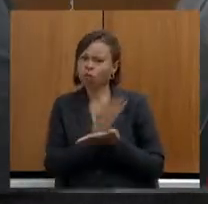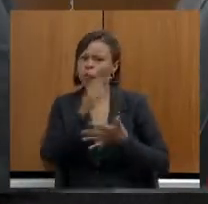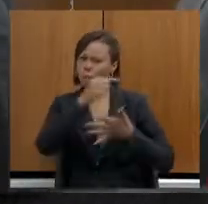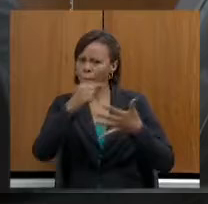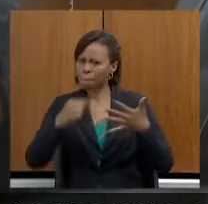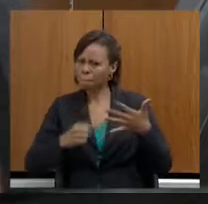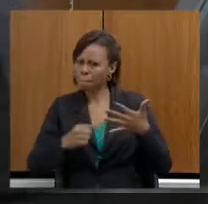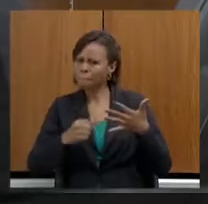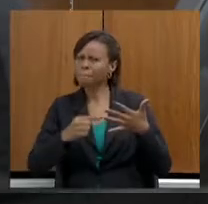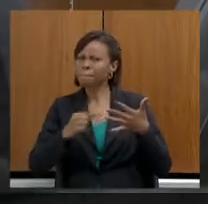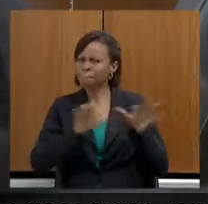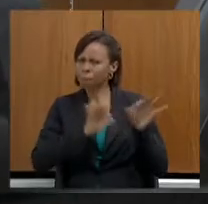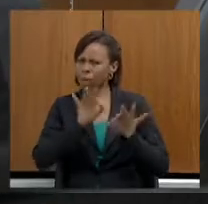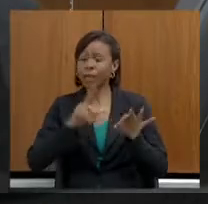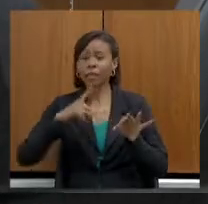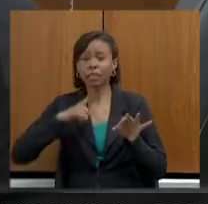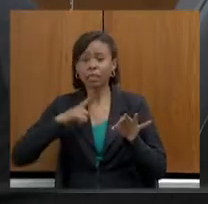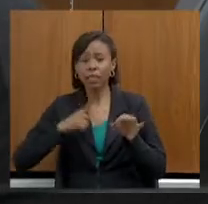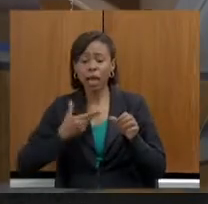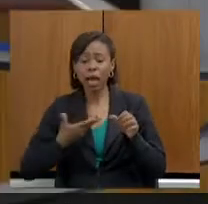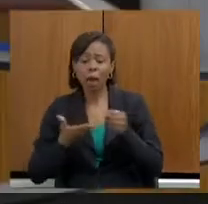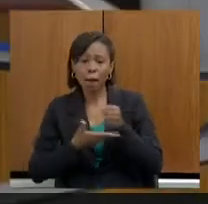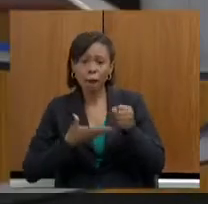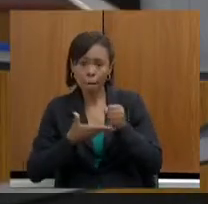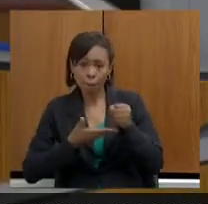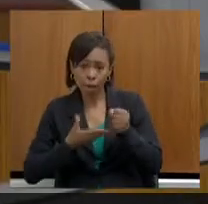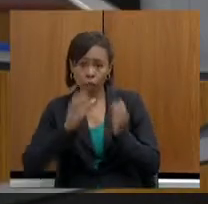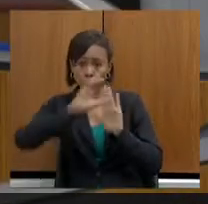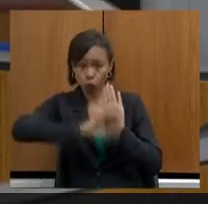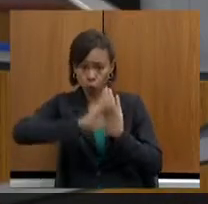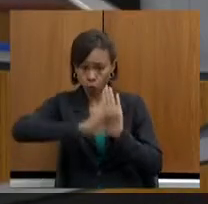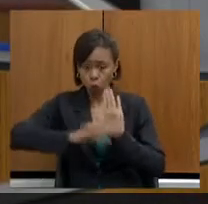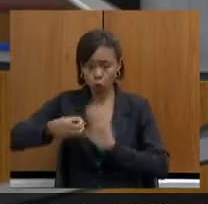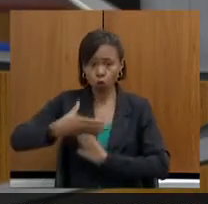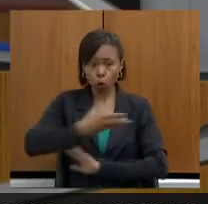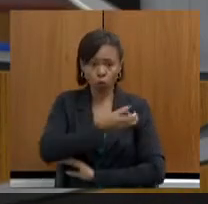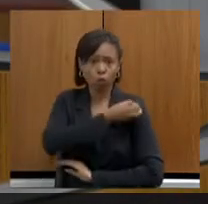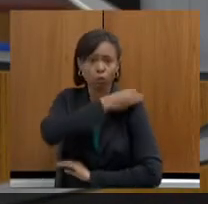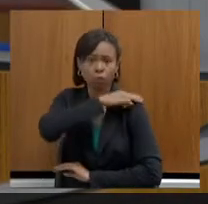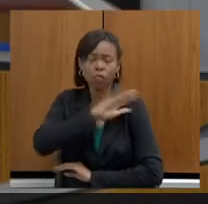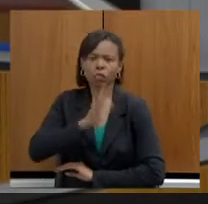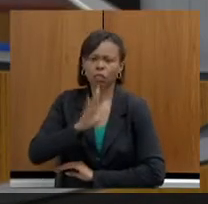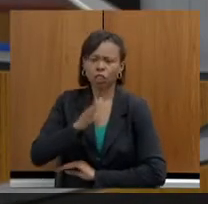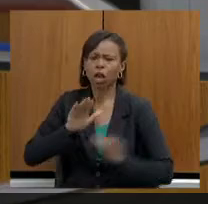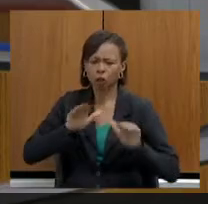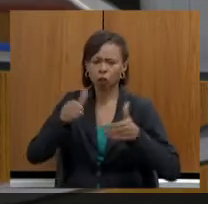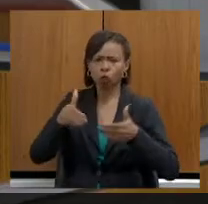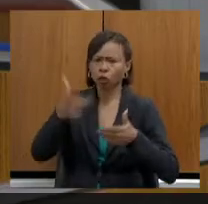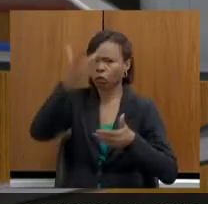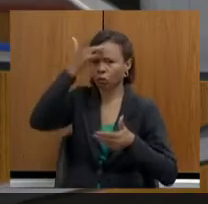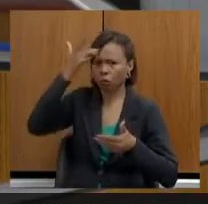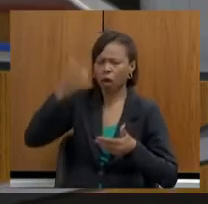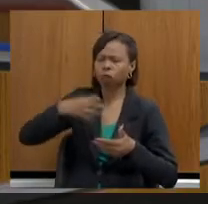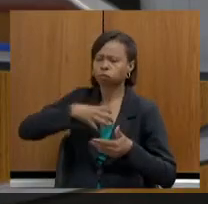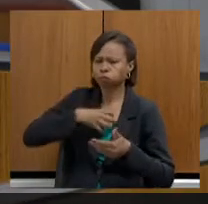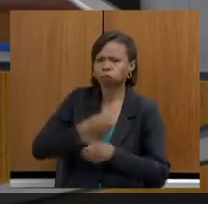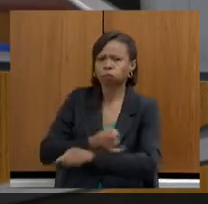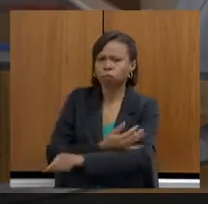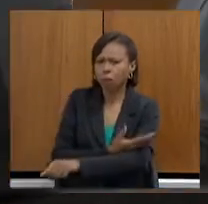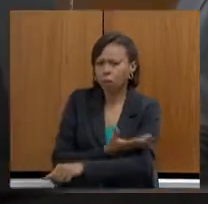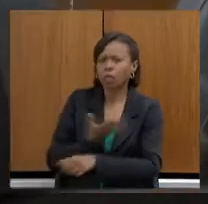nós estamos agora com a matriz curricular do novo Ensino Médio já atendendo né as atividades socioemocionais e vamos conseguir